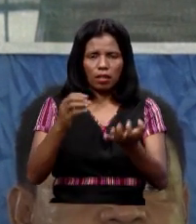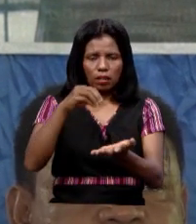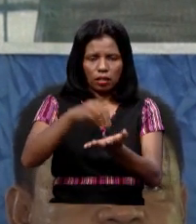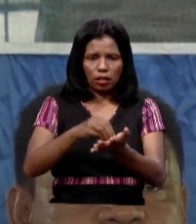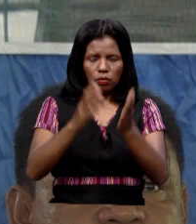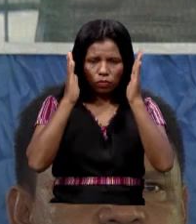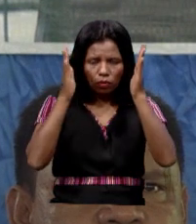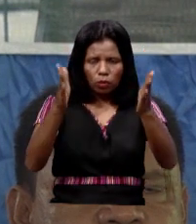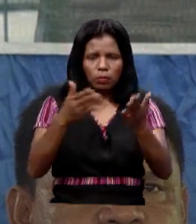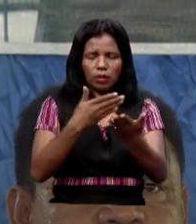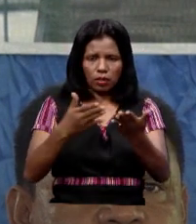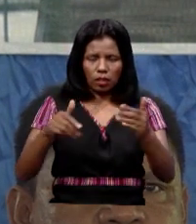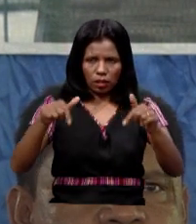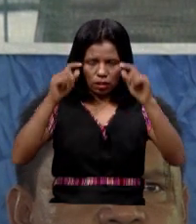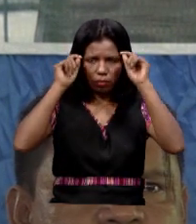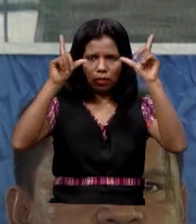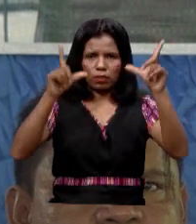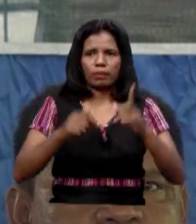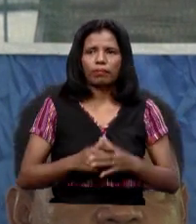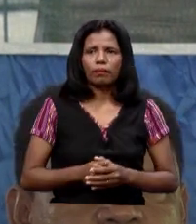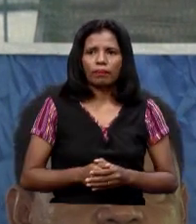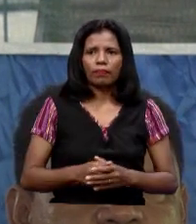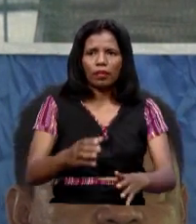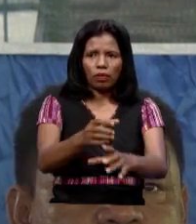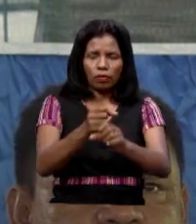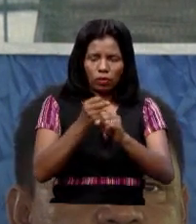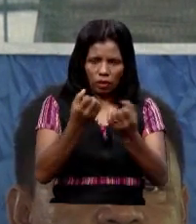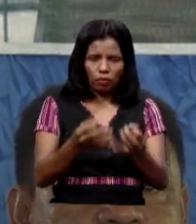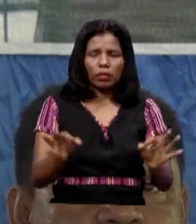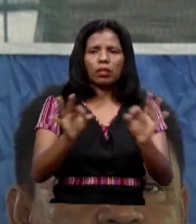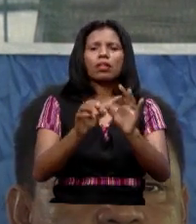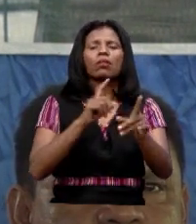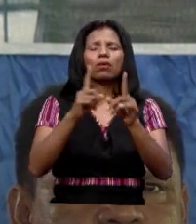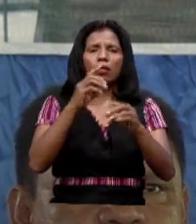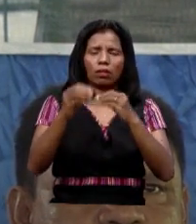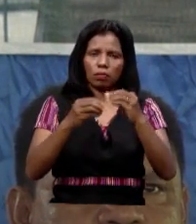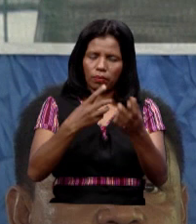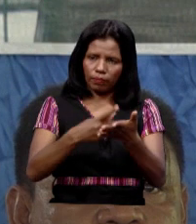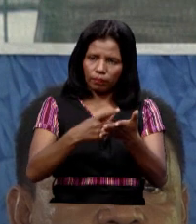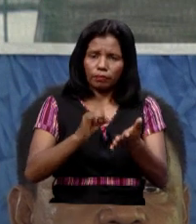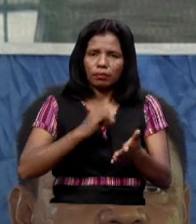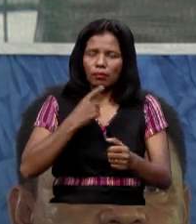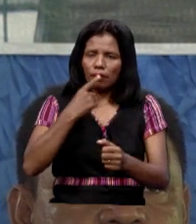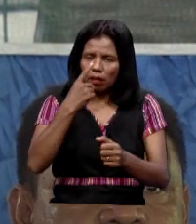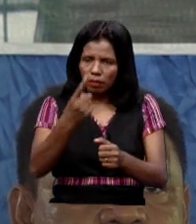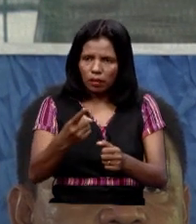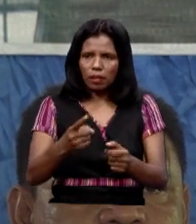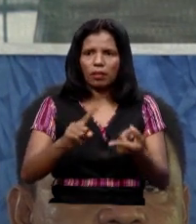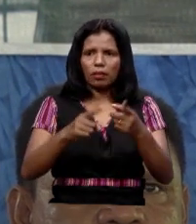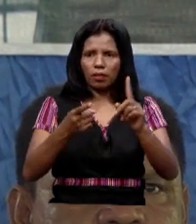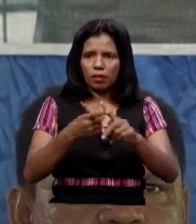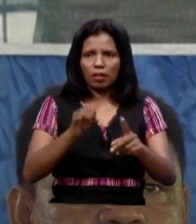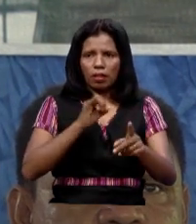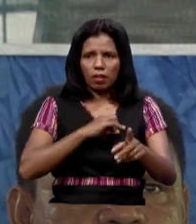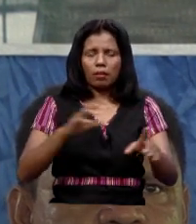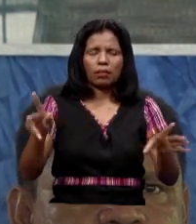relar. Oi, interno deputado, foi de assunto importante que eu levo projetos. Ao até tem uma mala que se revira, a aula mais presente, se é de